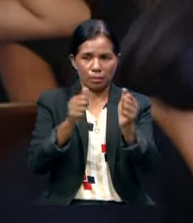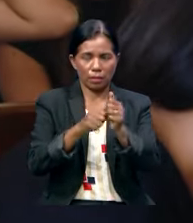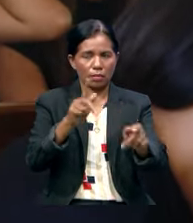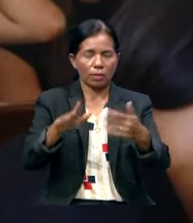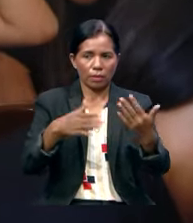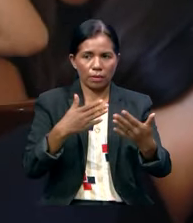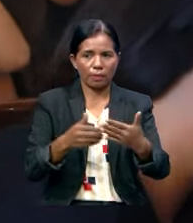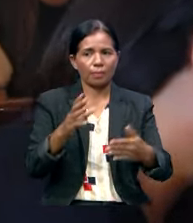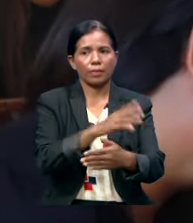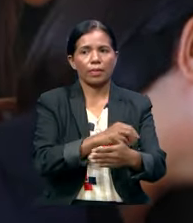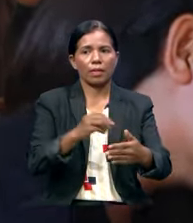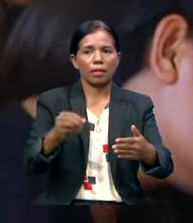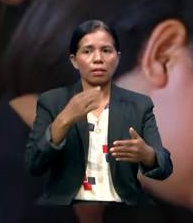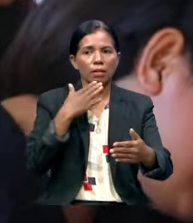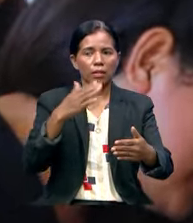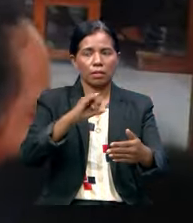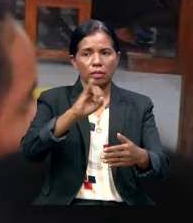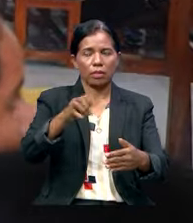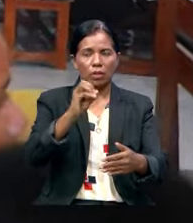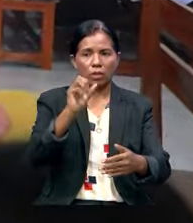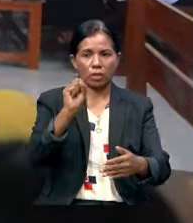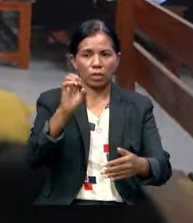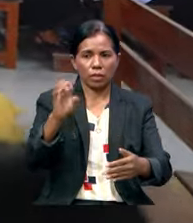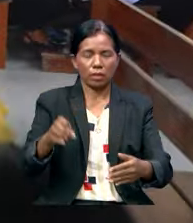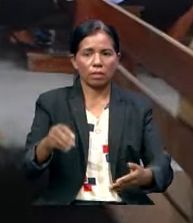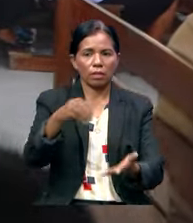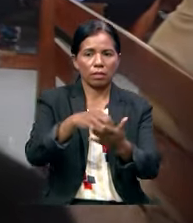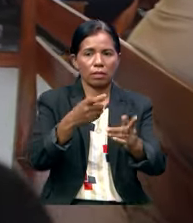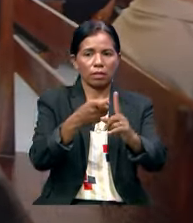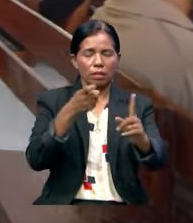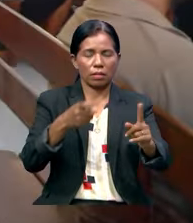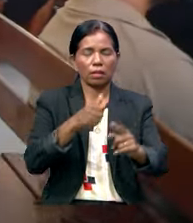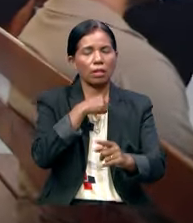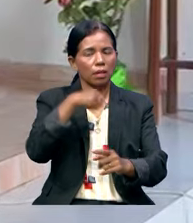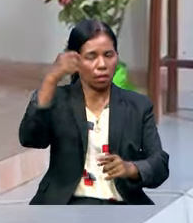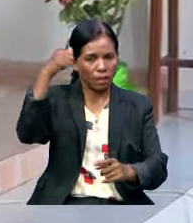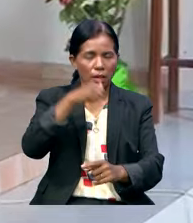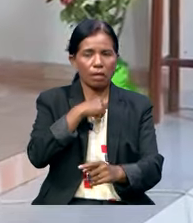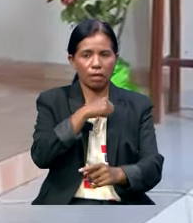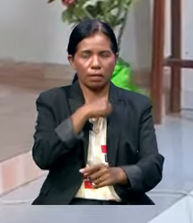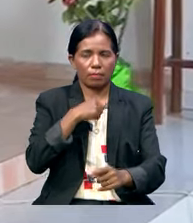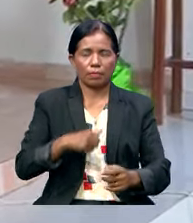Tutuala, estação missionário São José Tutuala, nebe presidi Rusi, padre João Jerônimo.